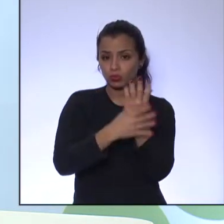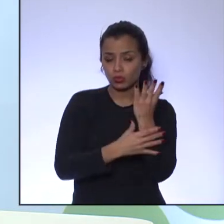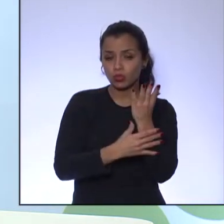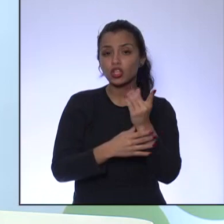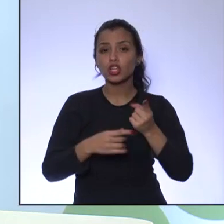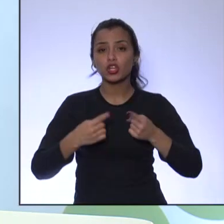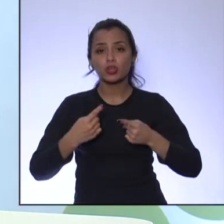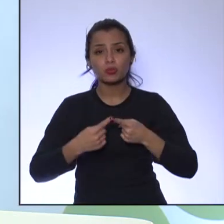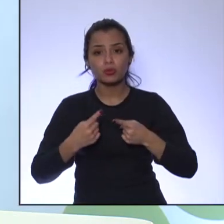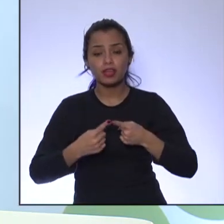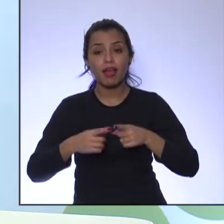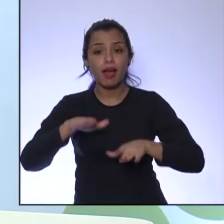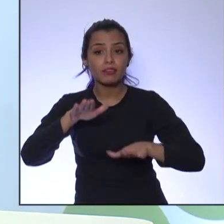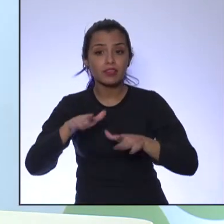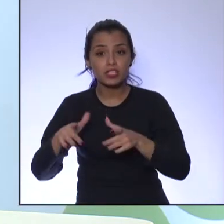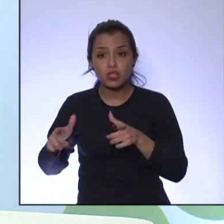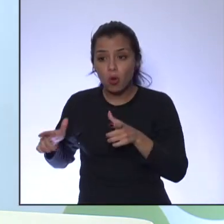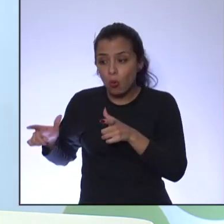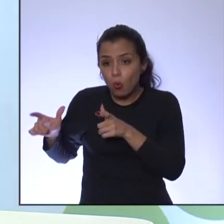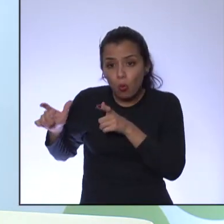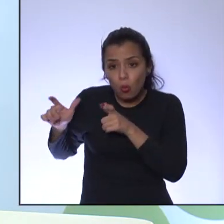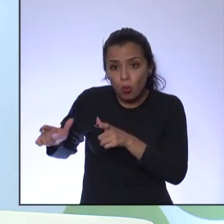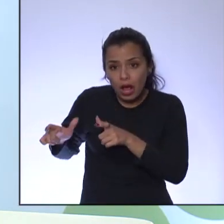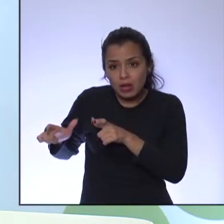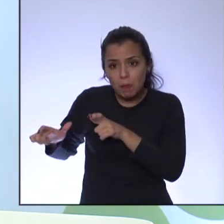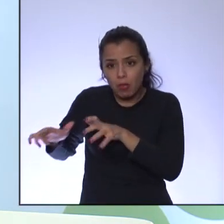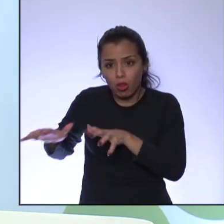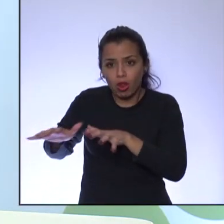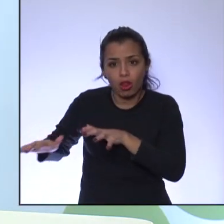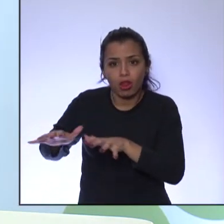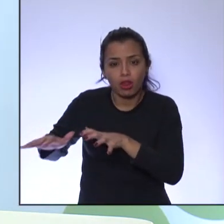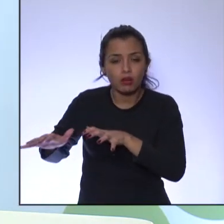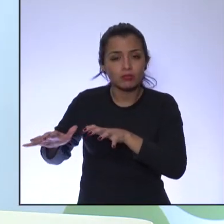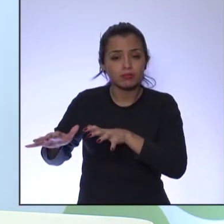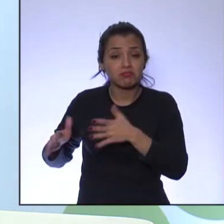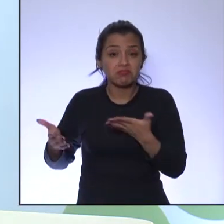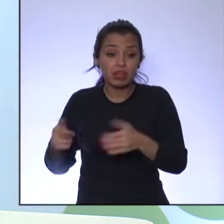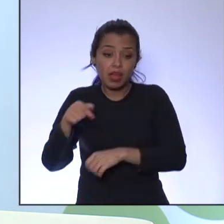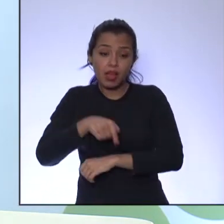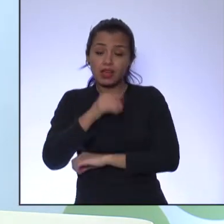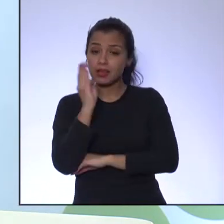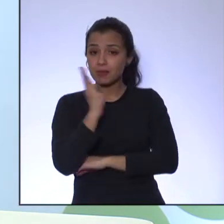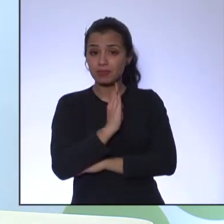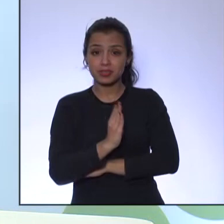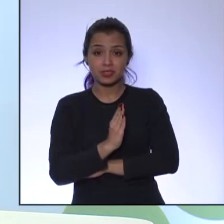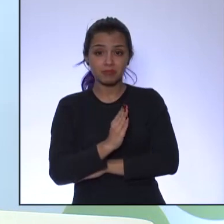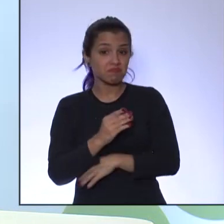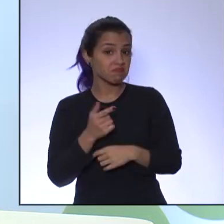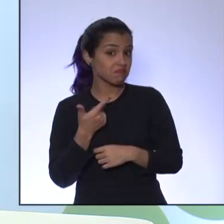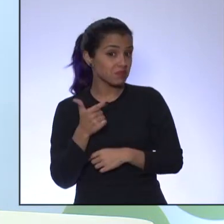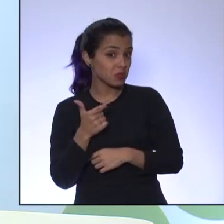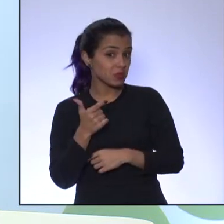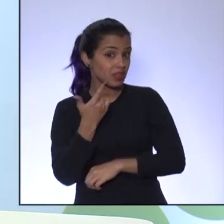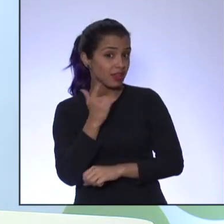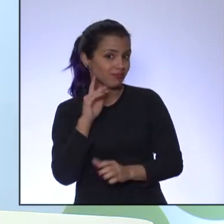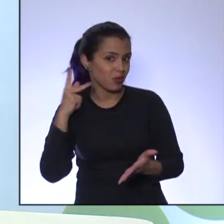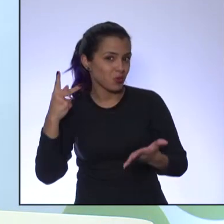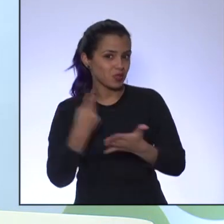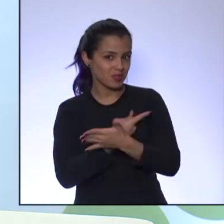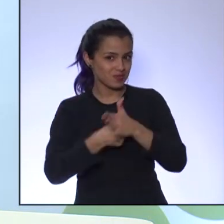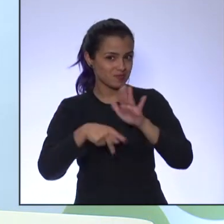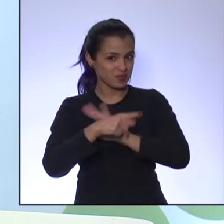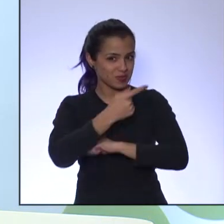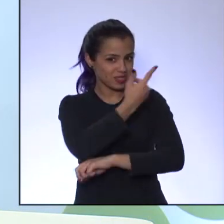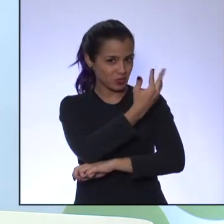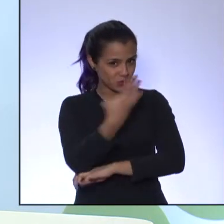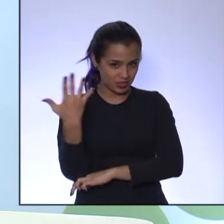exemplo, de terremoto, e no Brasil nós não temos esse tipo de ação. Então, isso faz com que